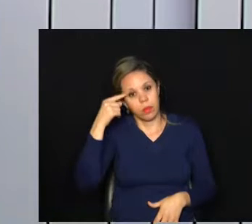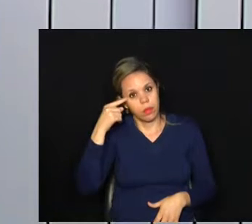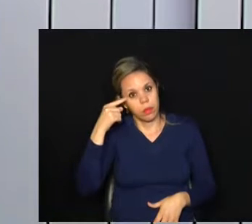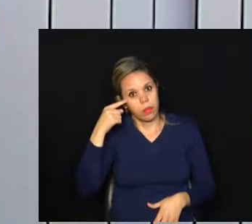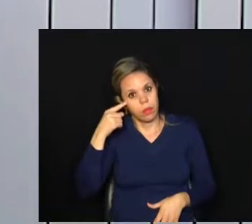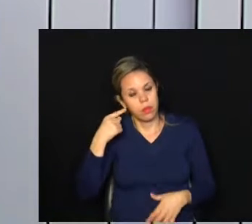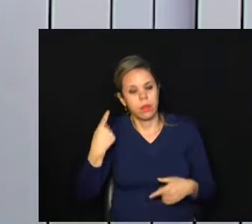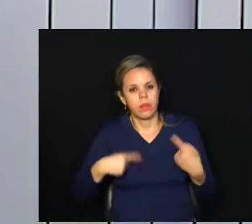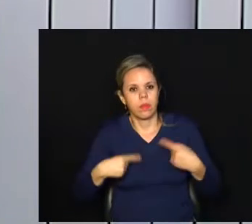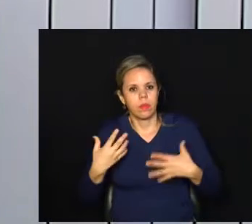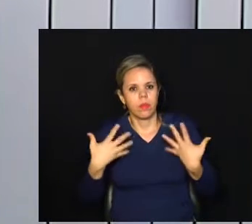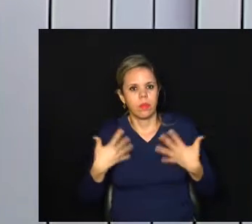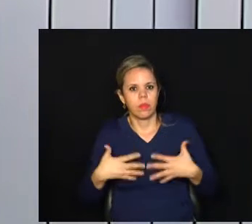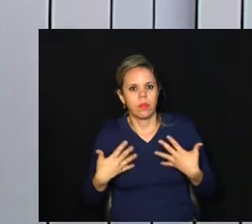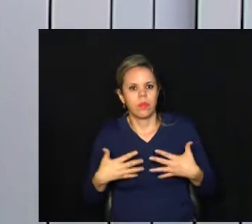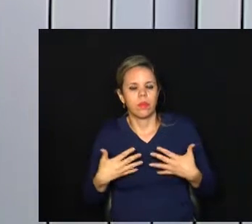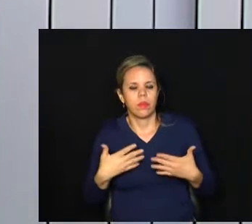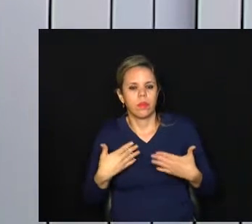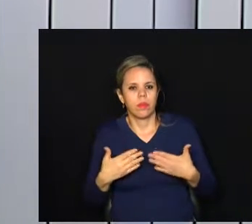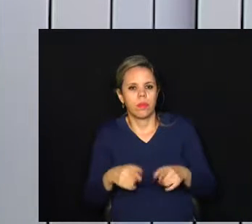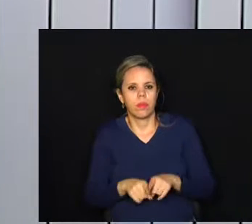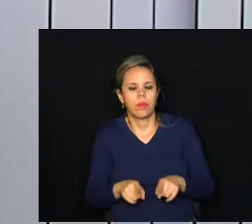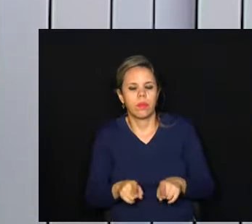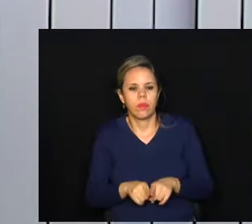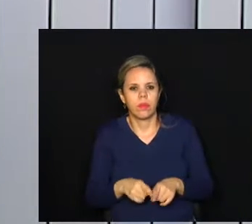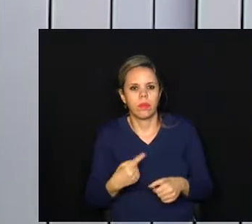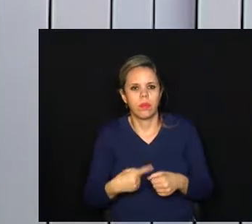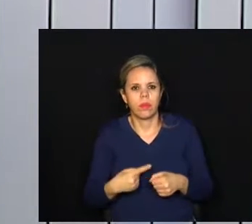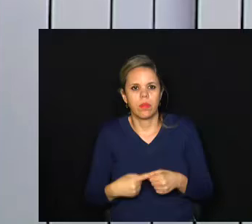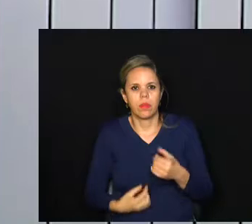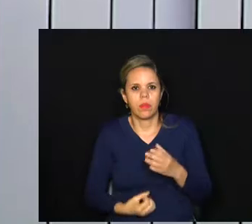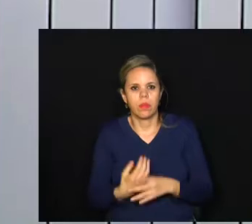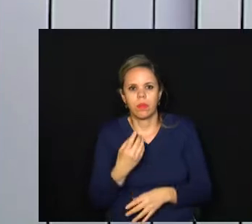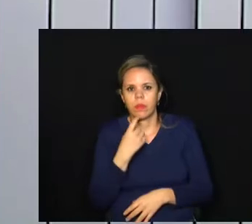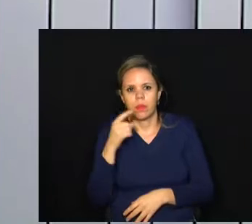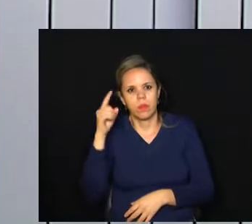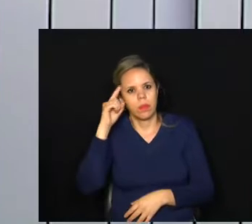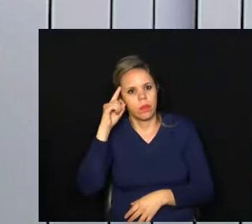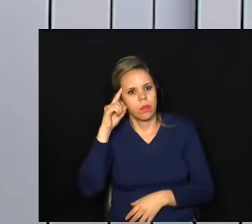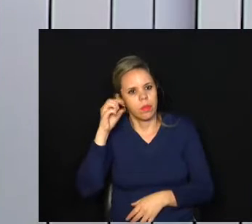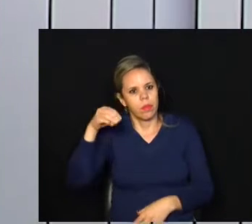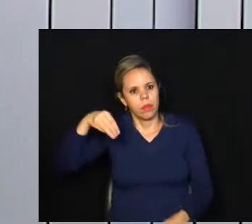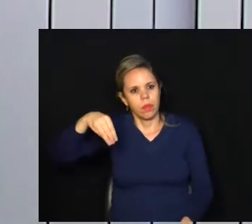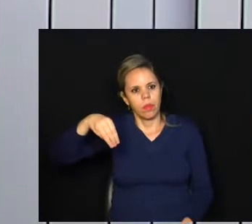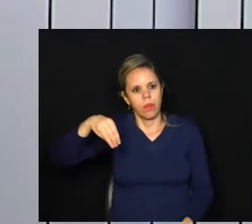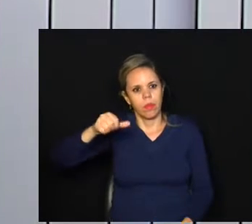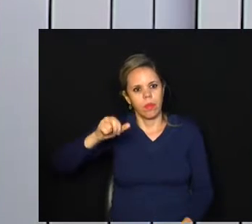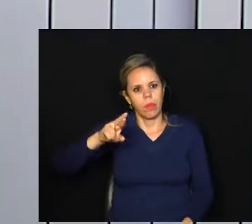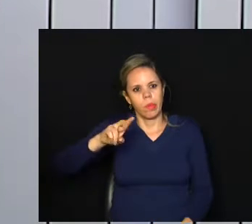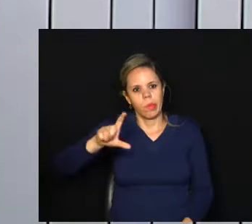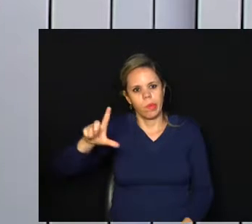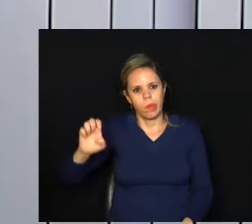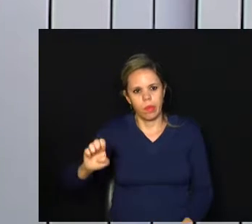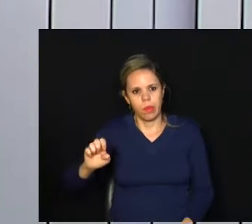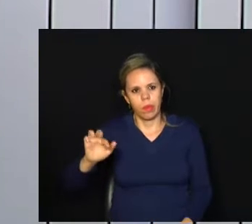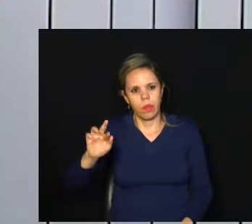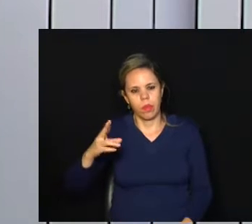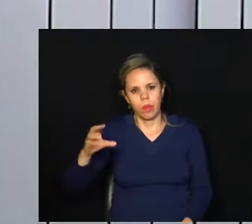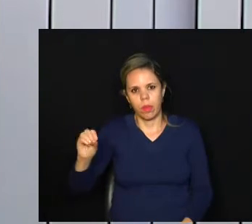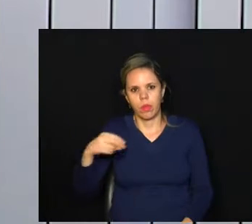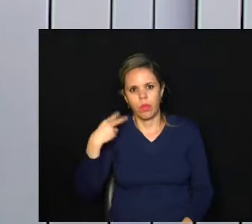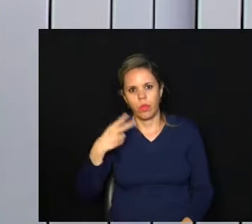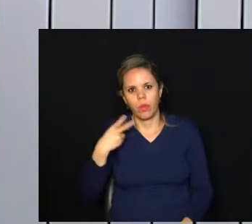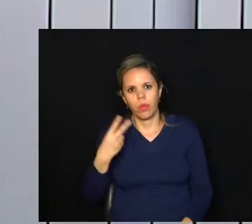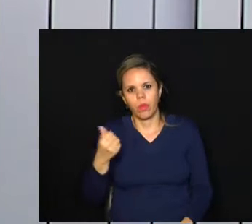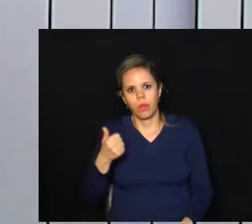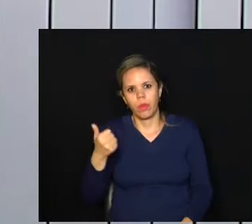foi debatido que seja criado no município de Campinas o Dia Marielle Franco, uma homenagem à vereadora que no